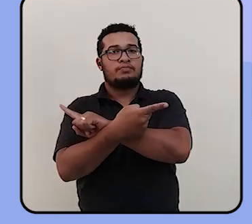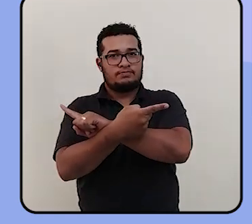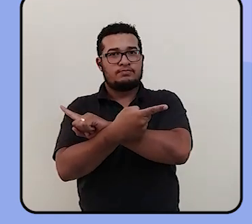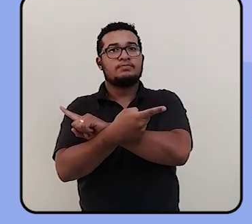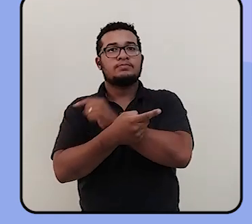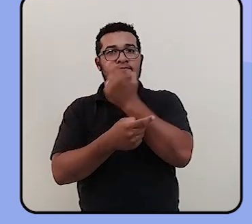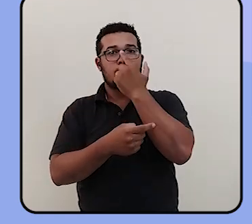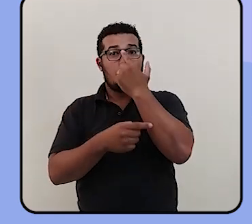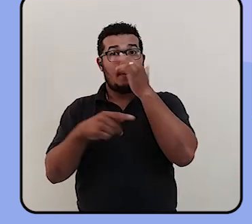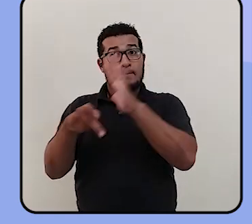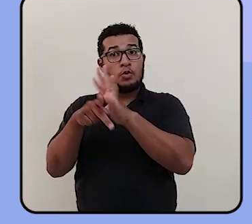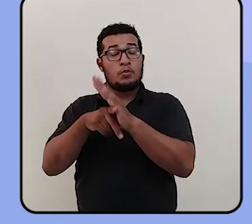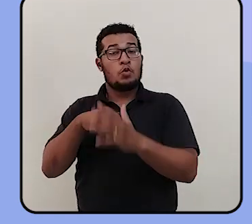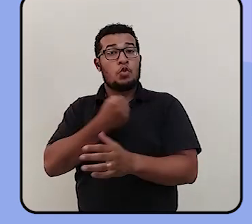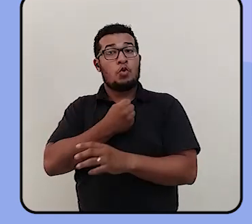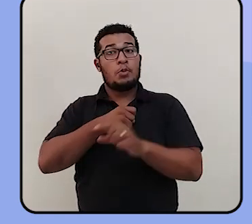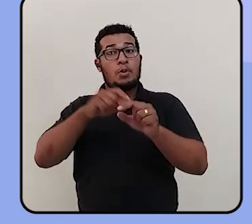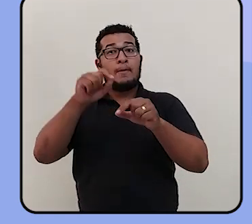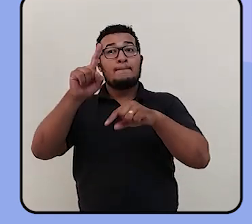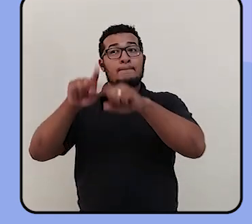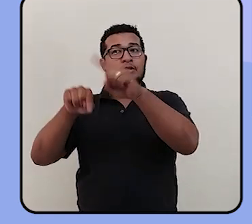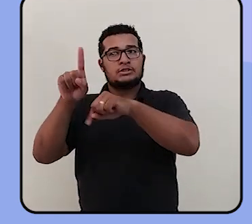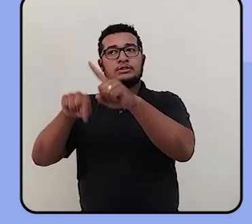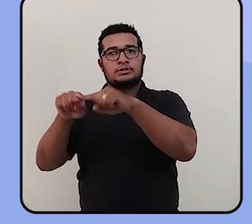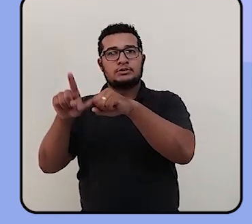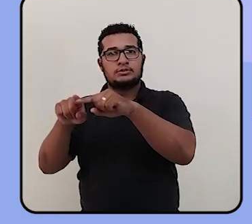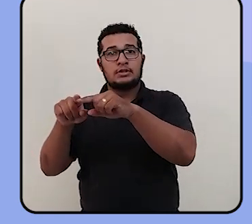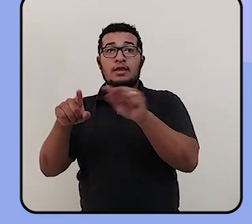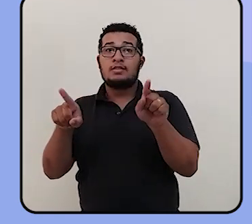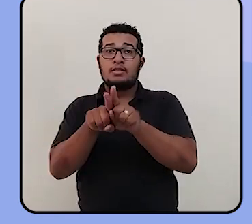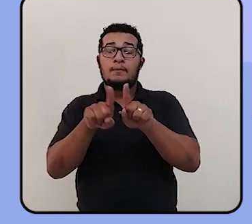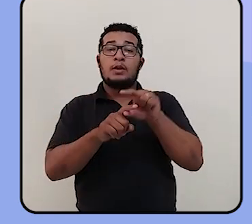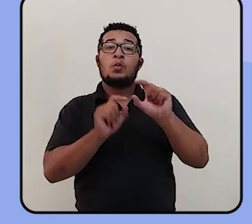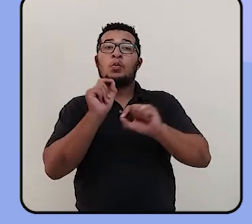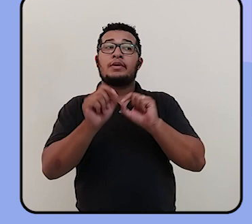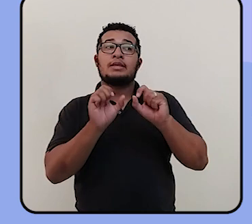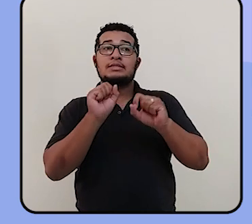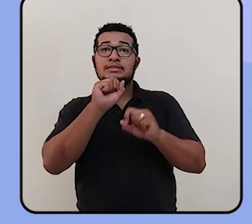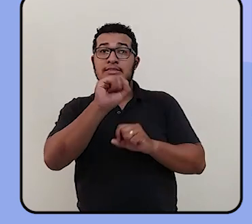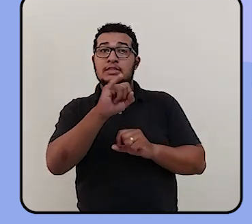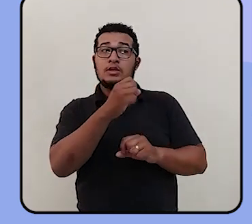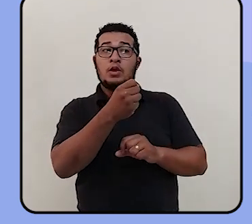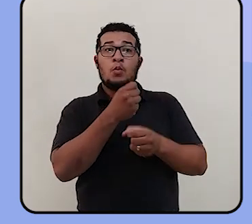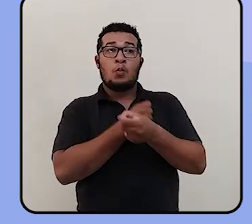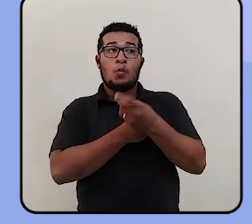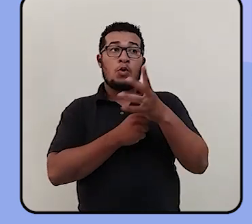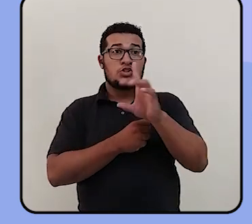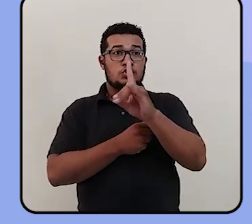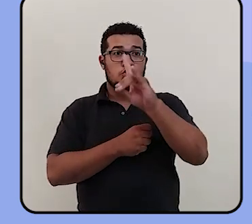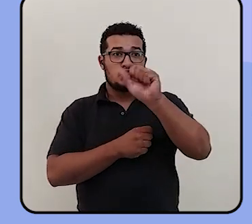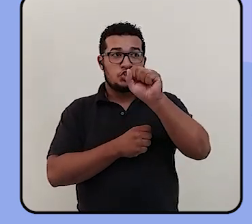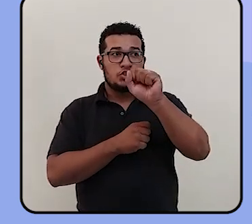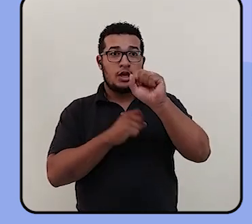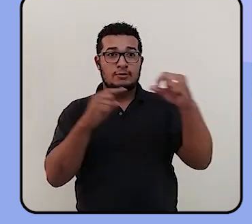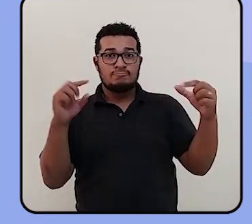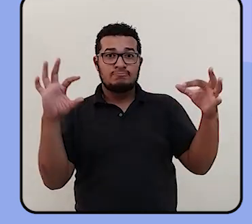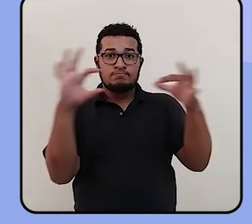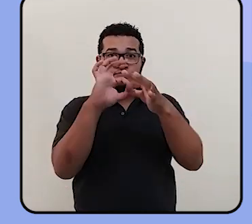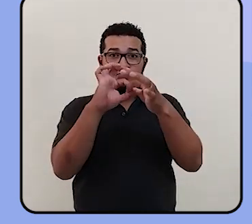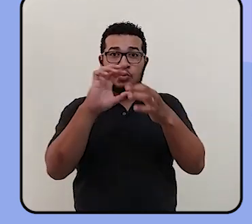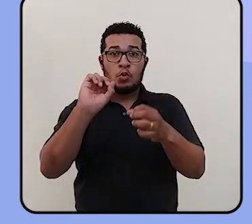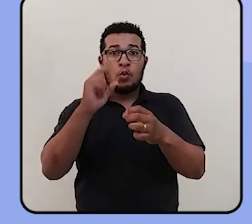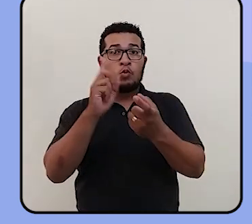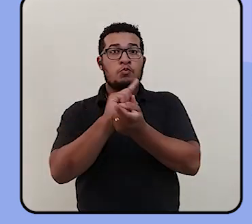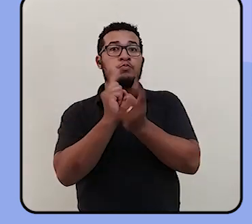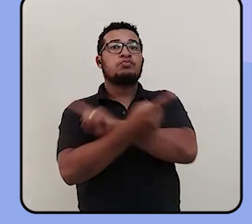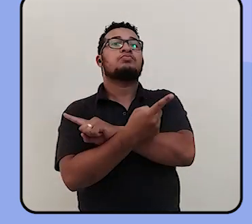inversamente proporcional ao número de peças. Da mesma forma, se o número de dias é direta